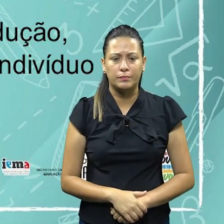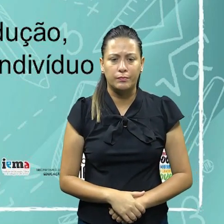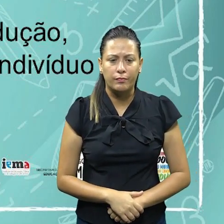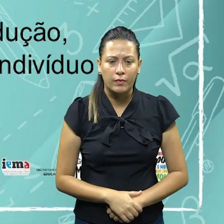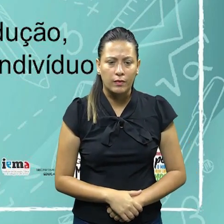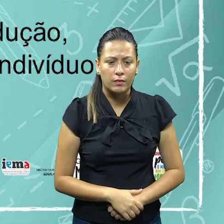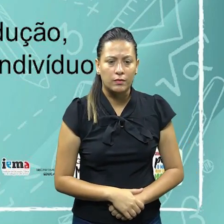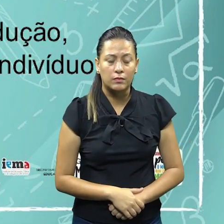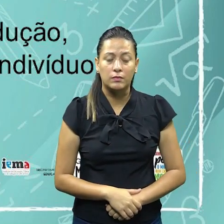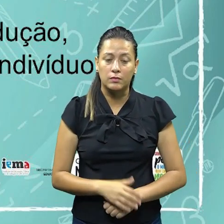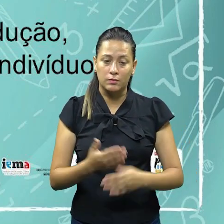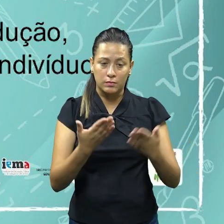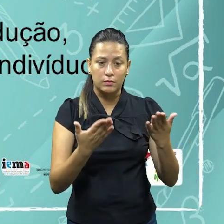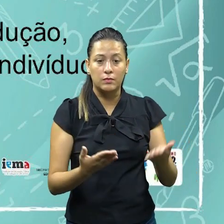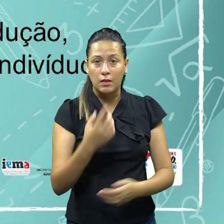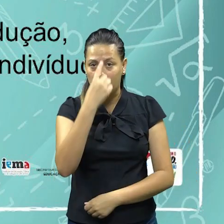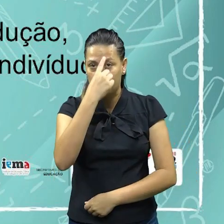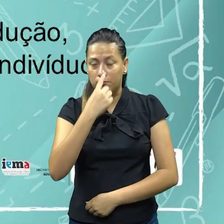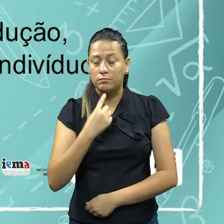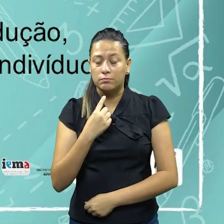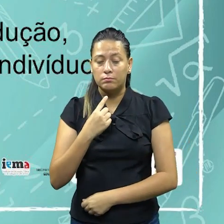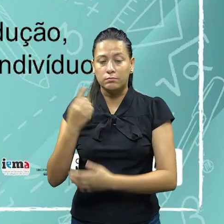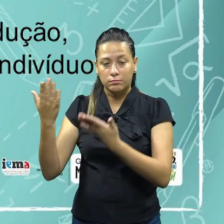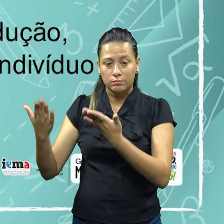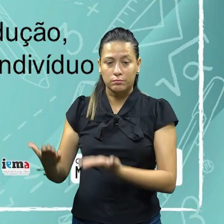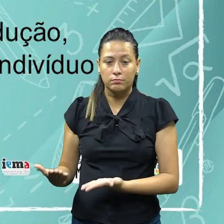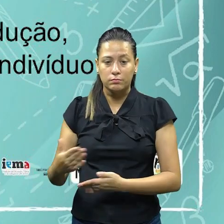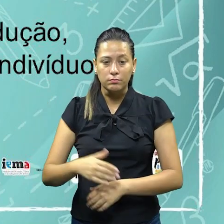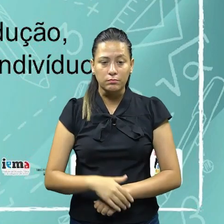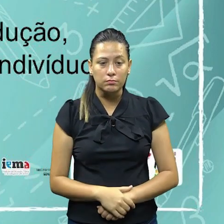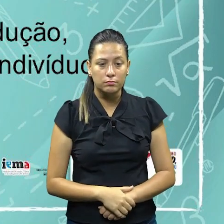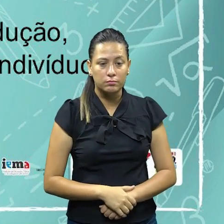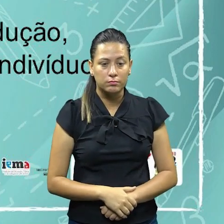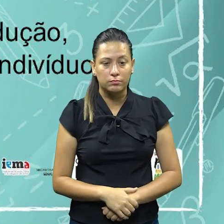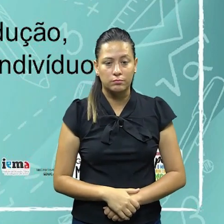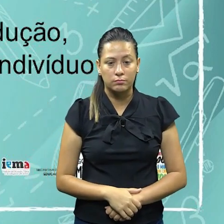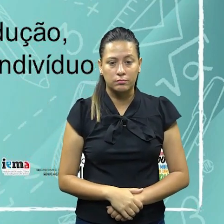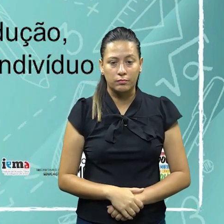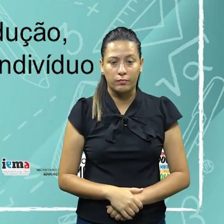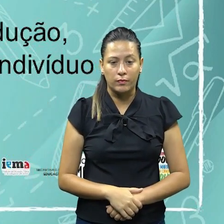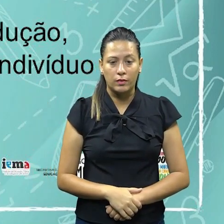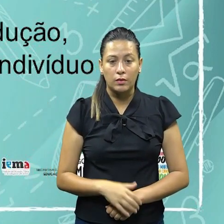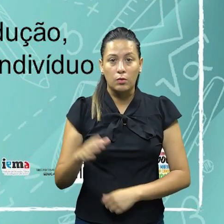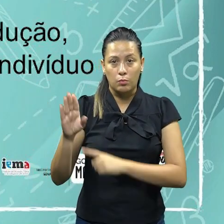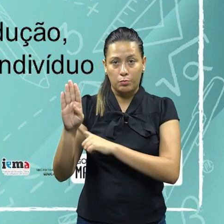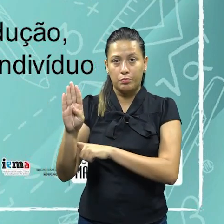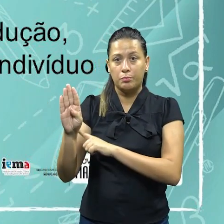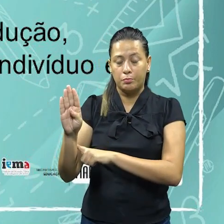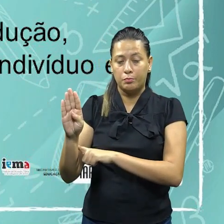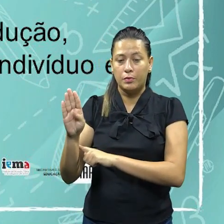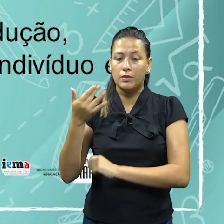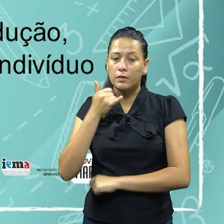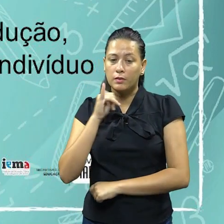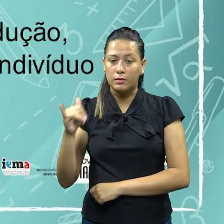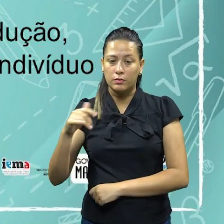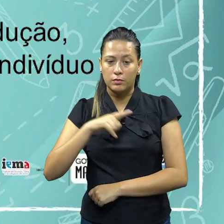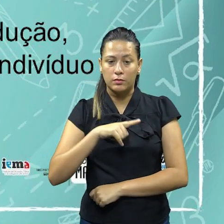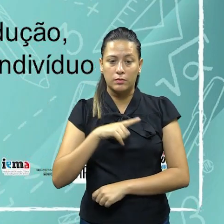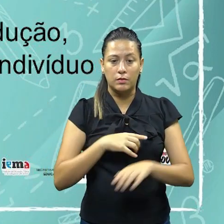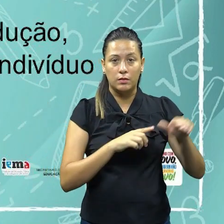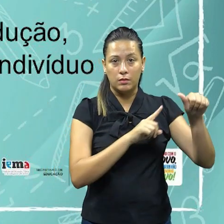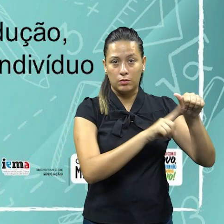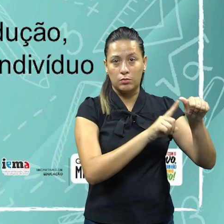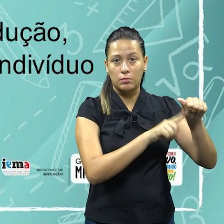vai produzir uma indução, como vocês podem ver na imagem aqui, ó. O corpo B é o corpo energizado, o corpo